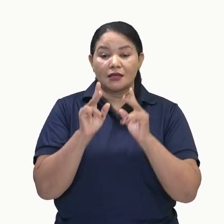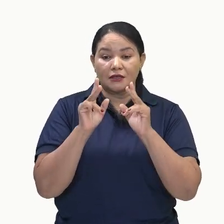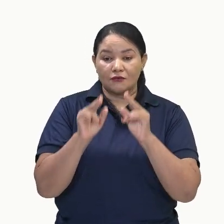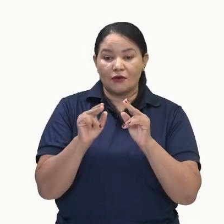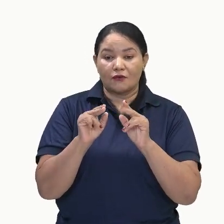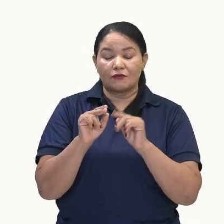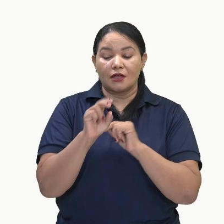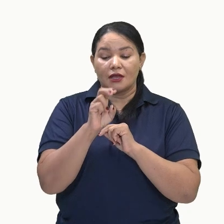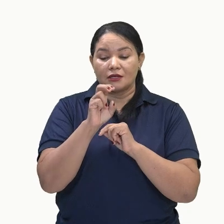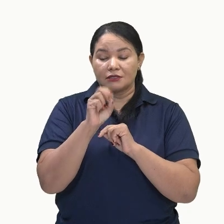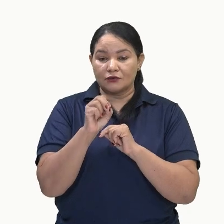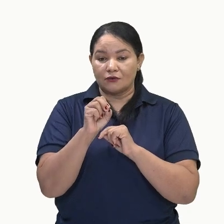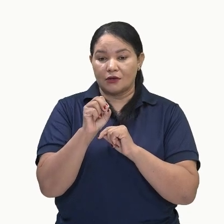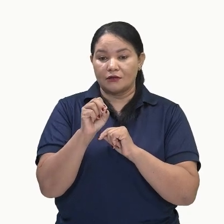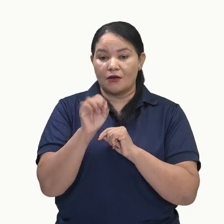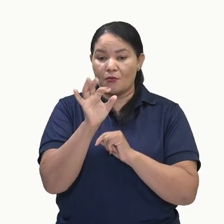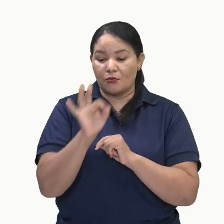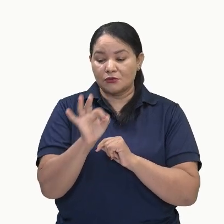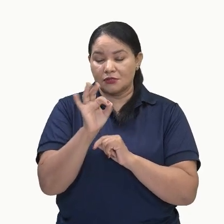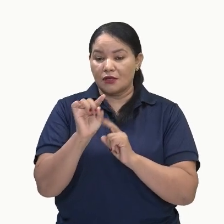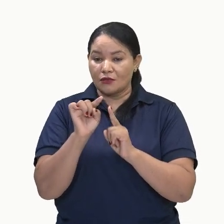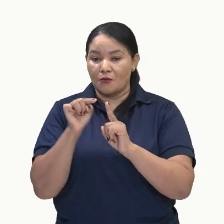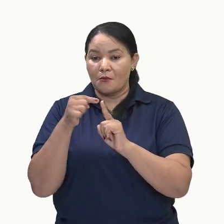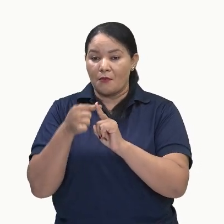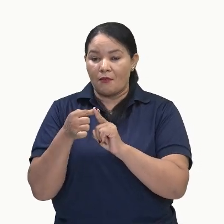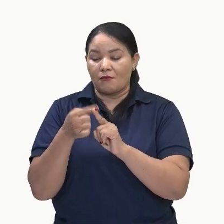que 50% mais